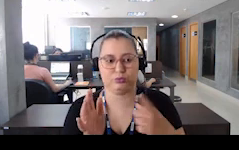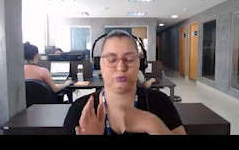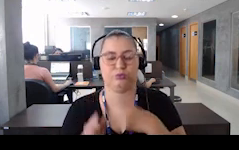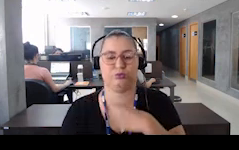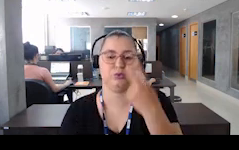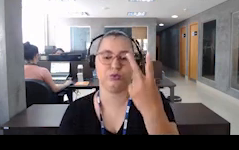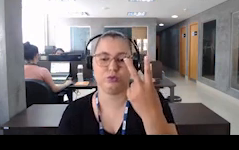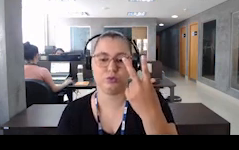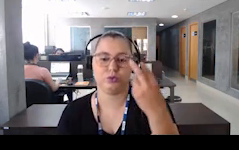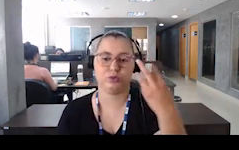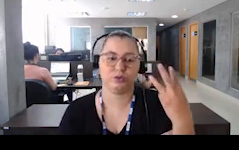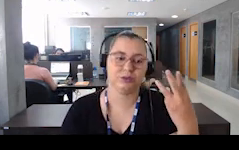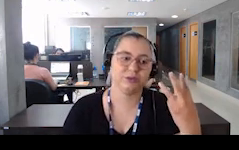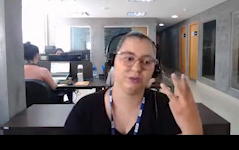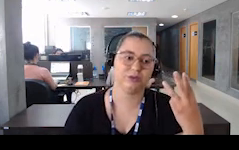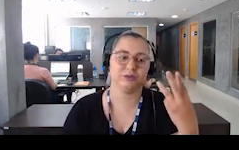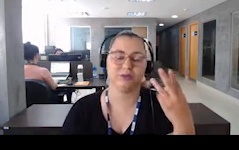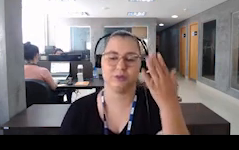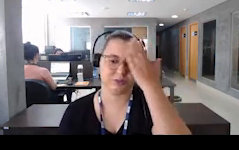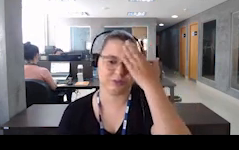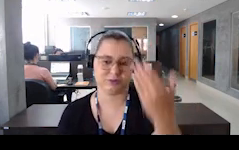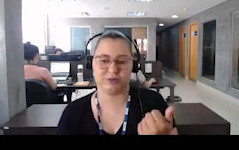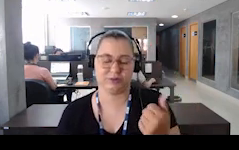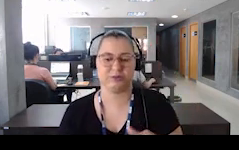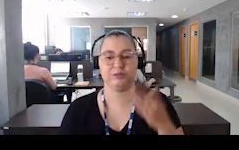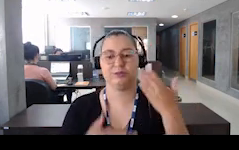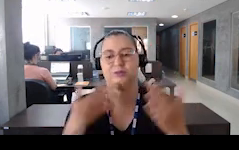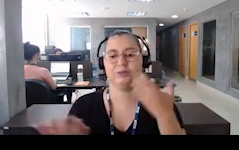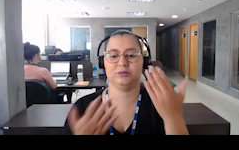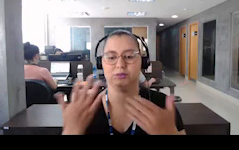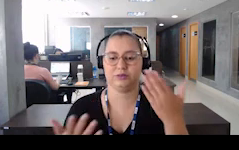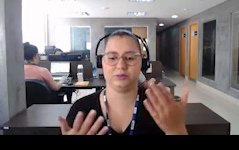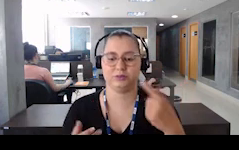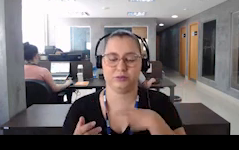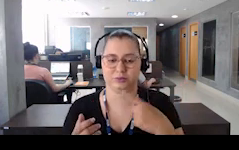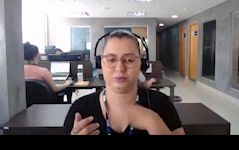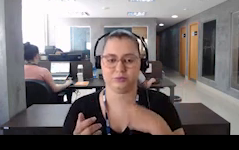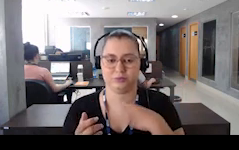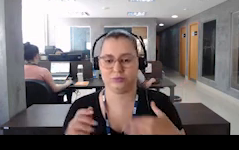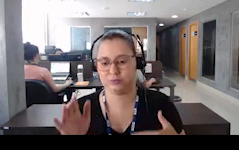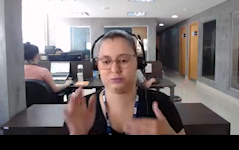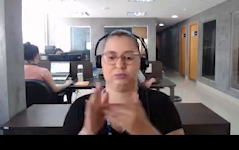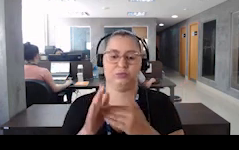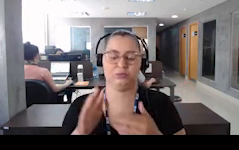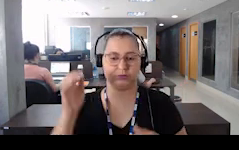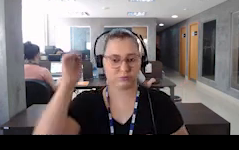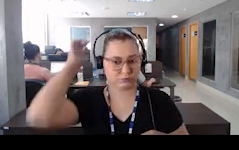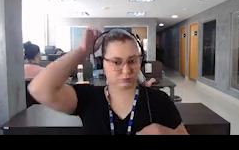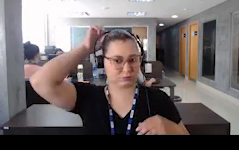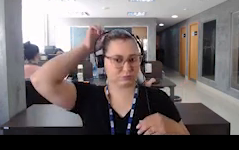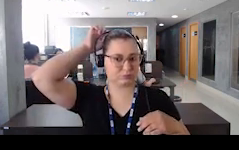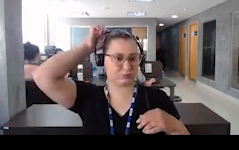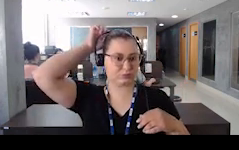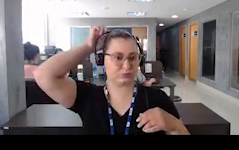a 2 e a 3 eu já fiz, só que eu precisava, assim, saber, né, o Sim, feedback, porque o prazo vence já no